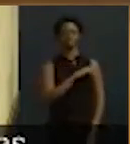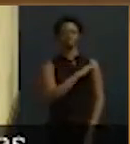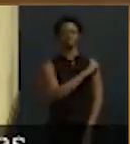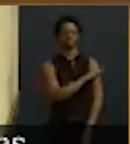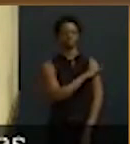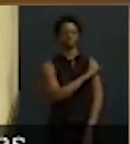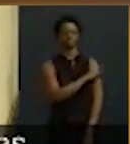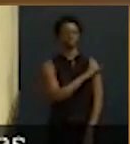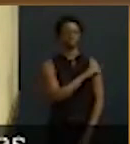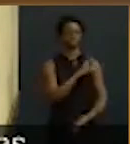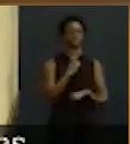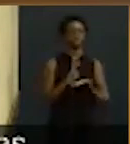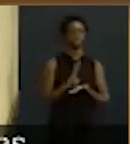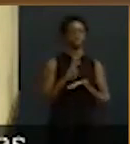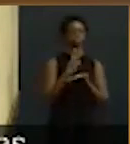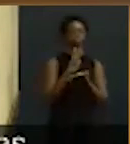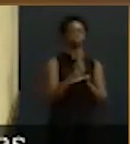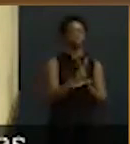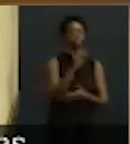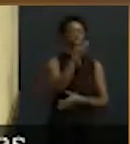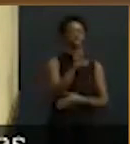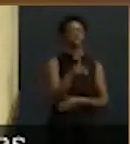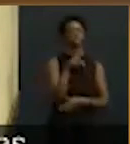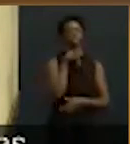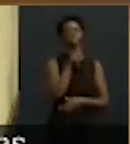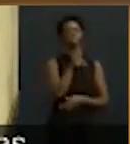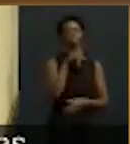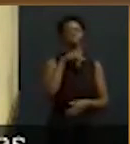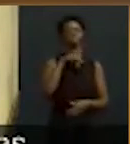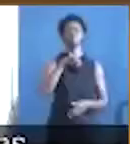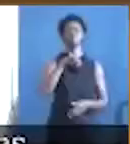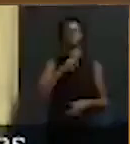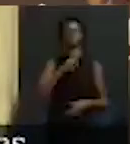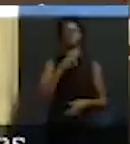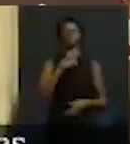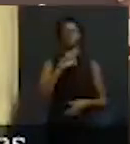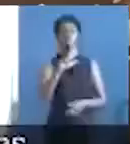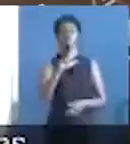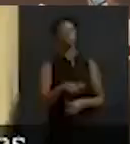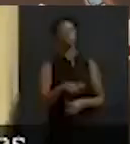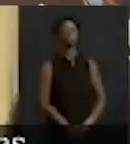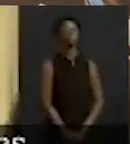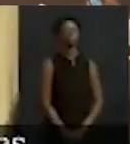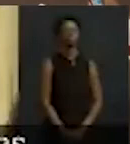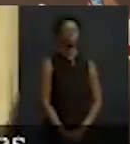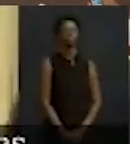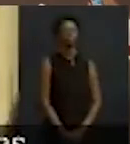representada pelo servidor Michel Melli Carvalho.